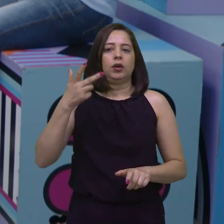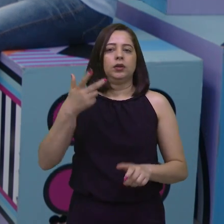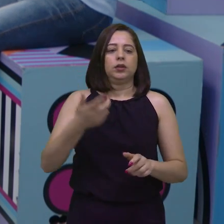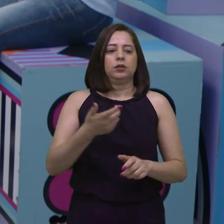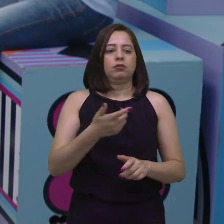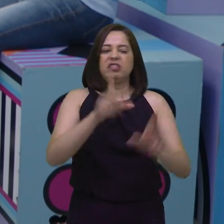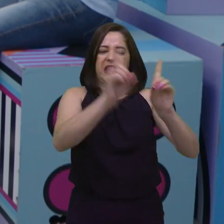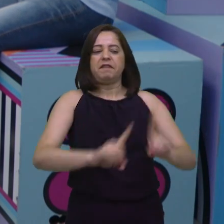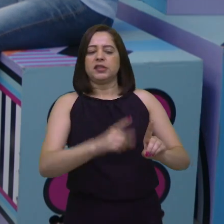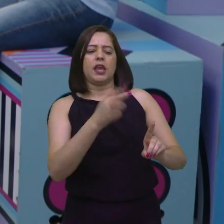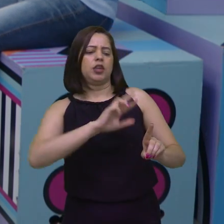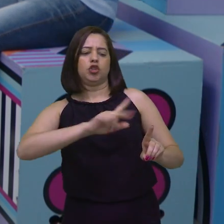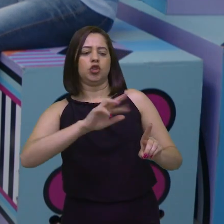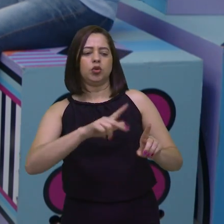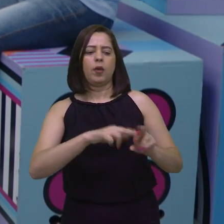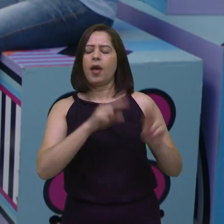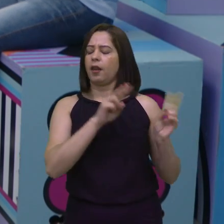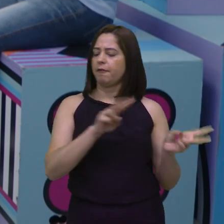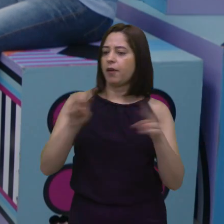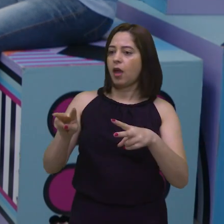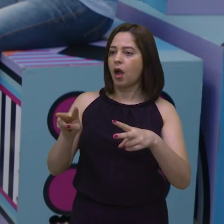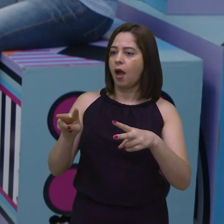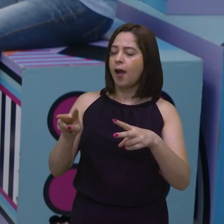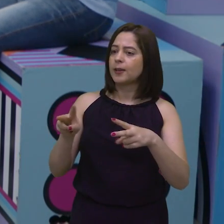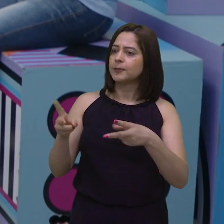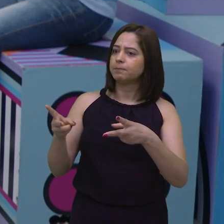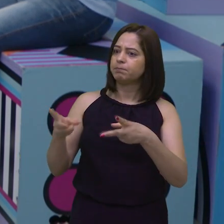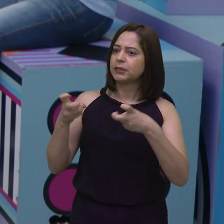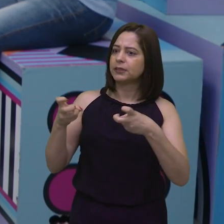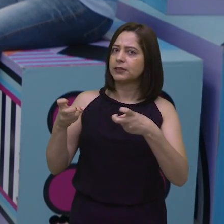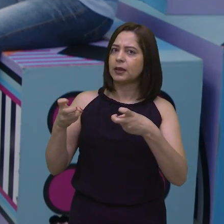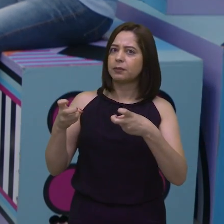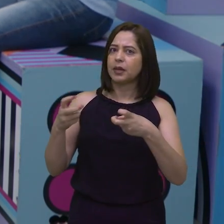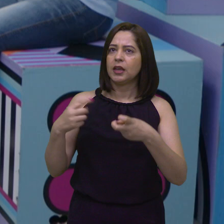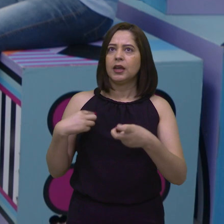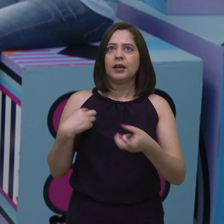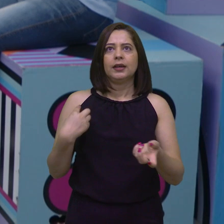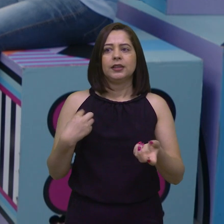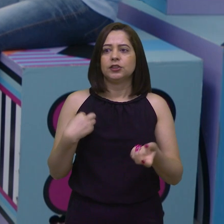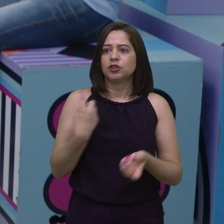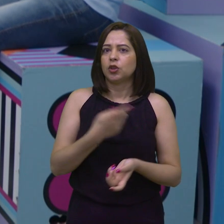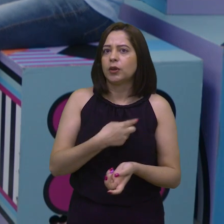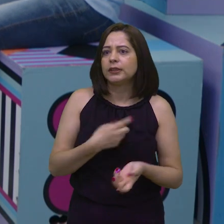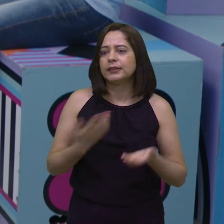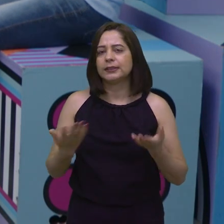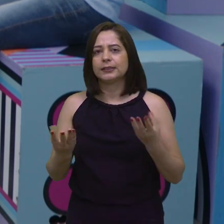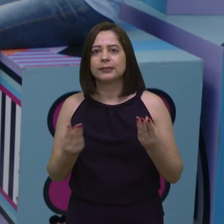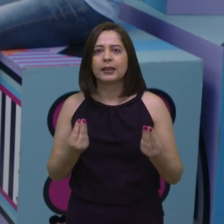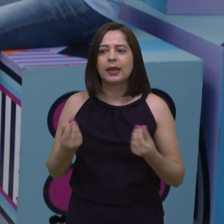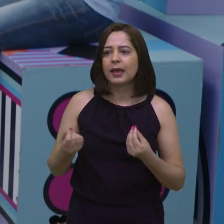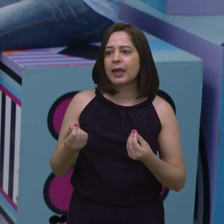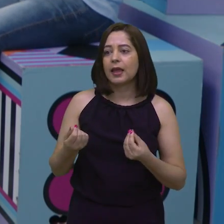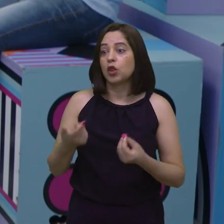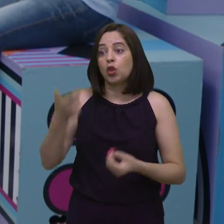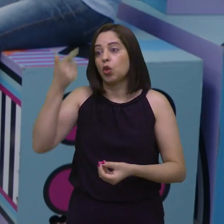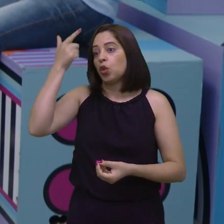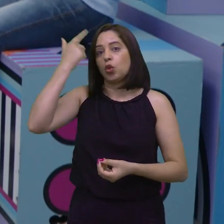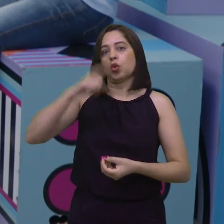tem deficiência, se toca daquela realidade, a gente fica meio num paralelo entre